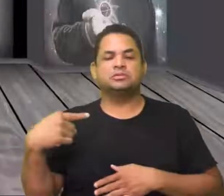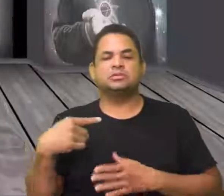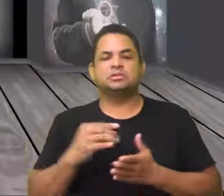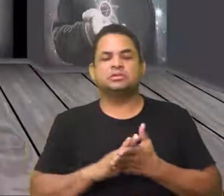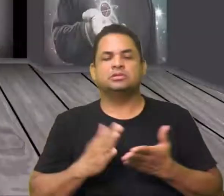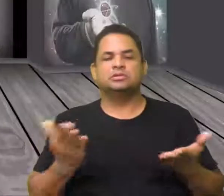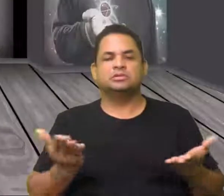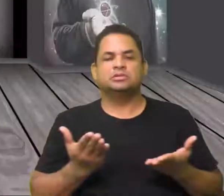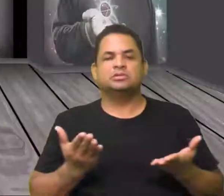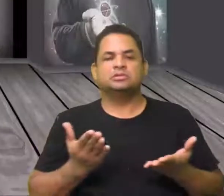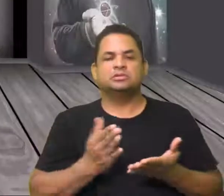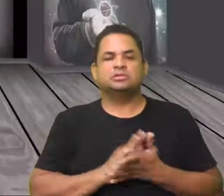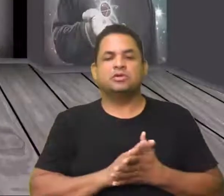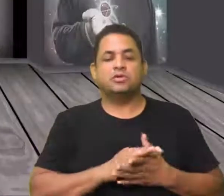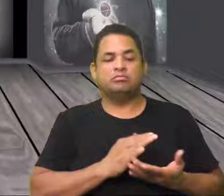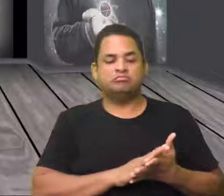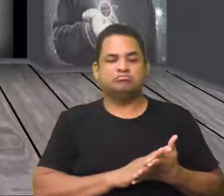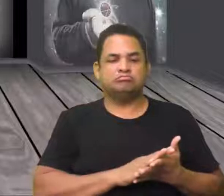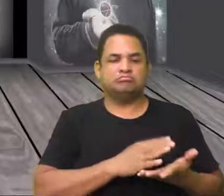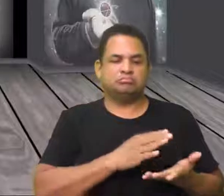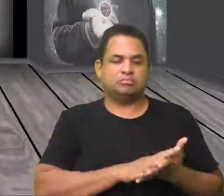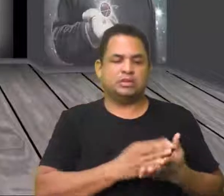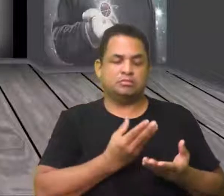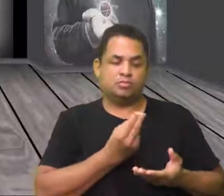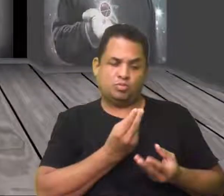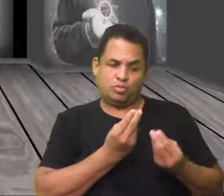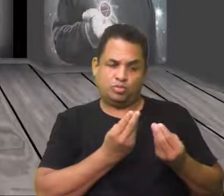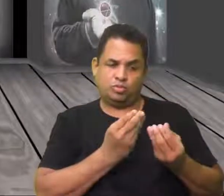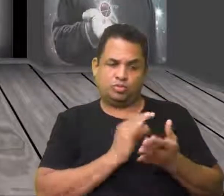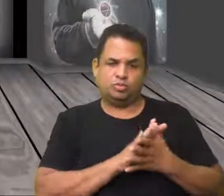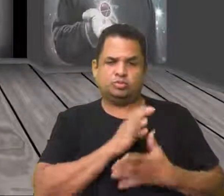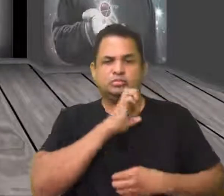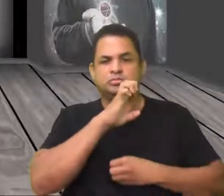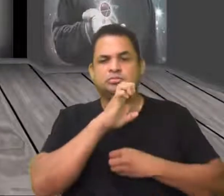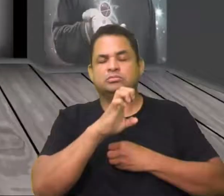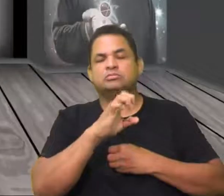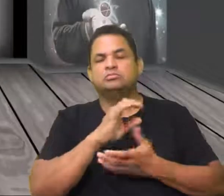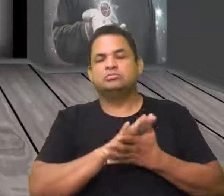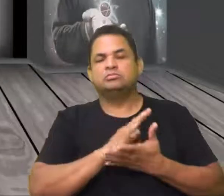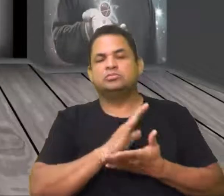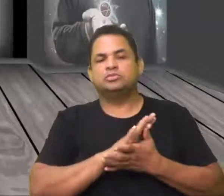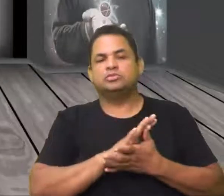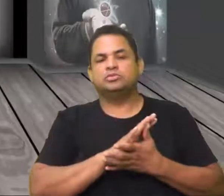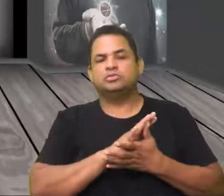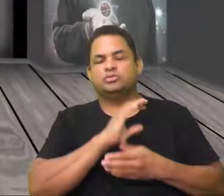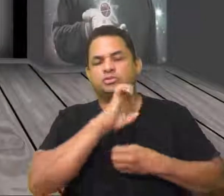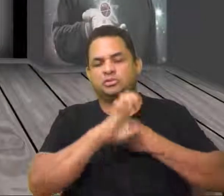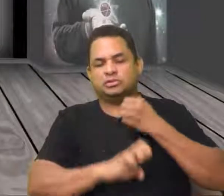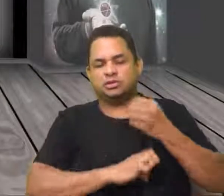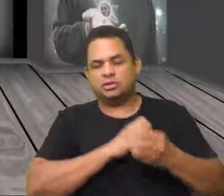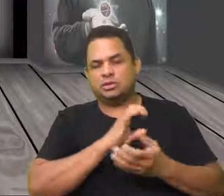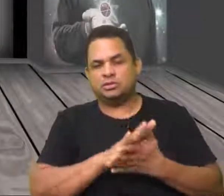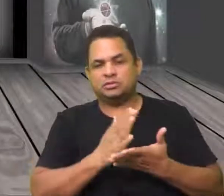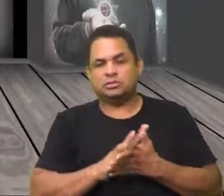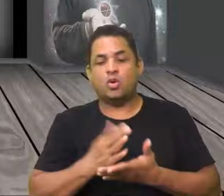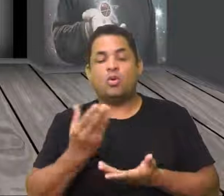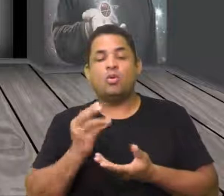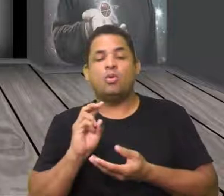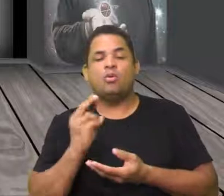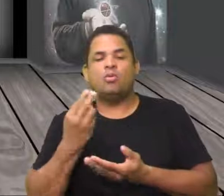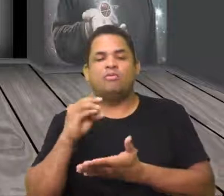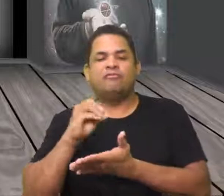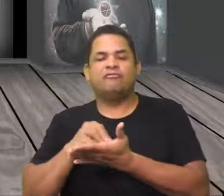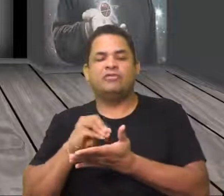É excesso ou falta de elétron. Foi o que a gente falou brincando, né? Aquele que ganha perde, aquele que perde ganha. Lógico,